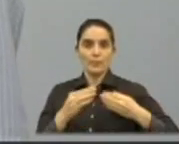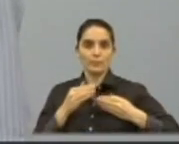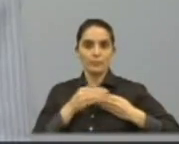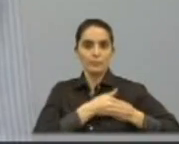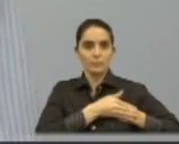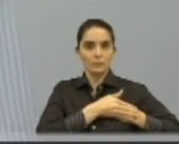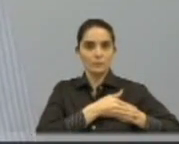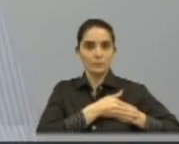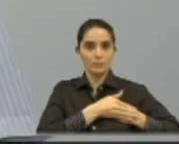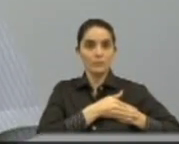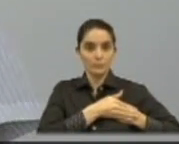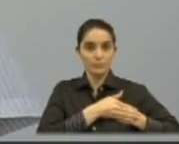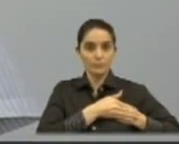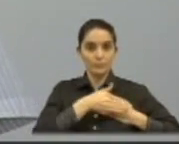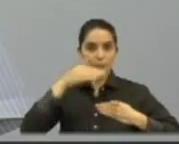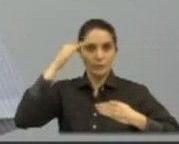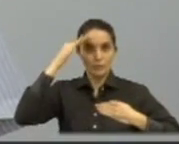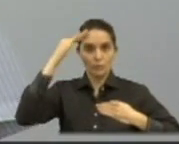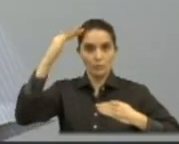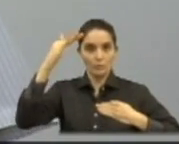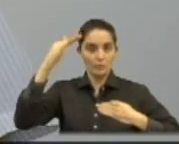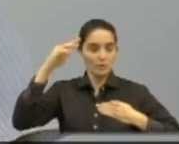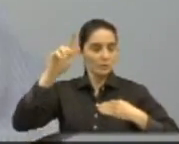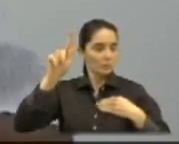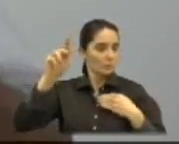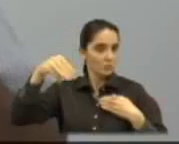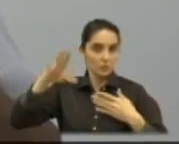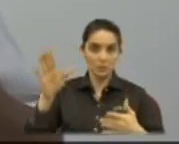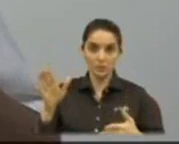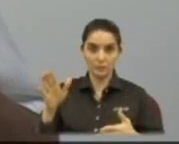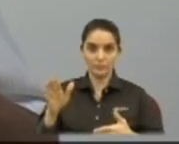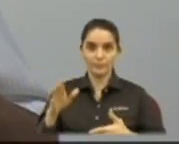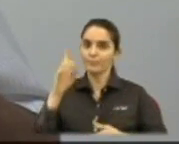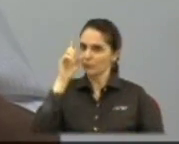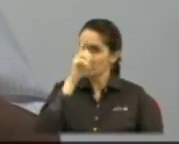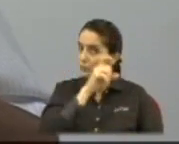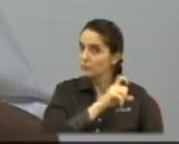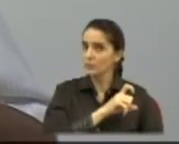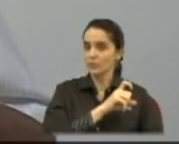do soldado ou do guarda municipal. Então isso dificulta